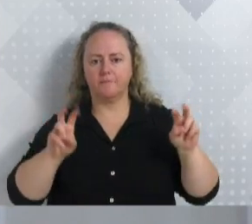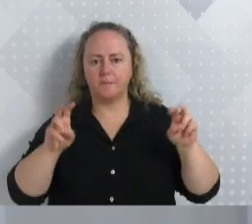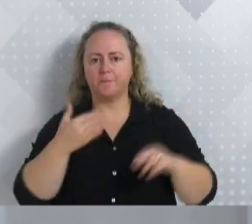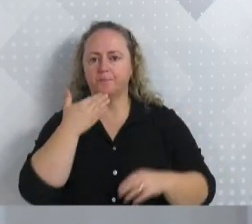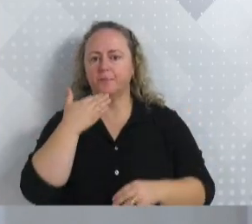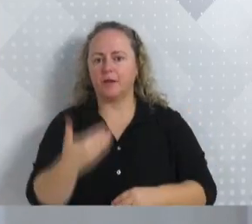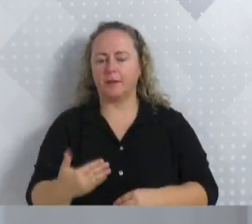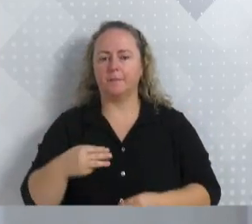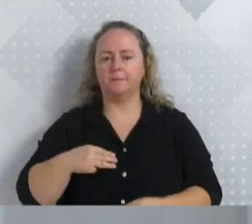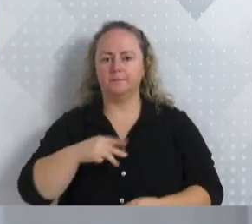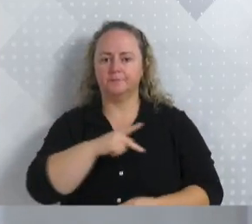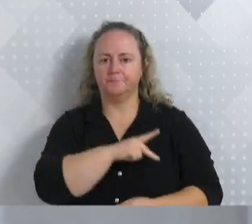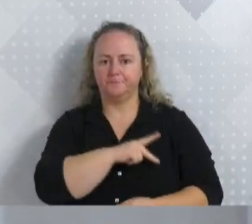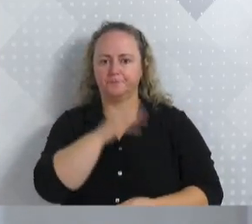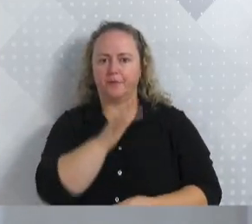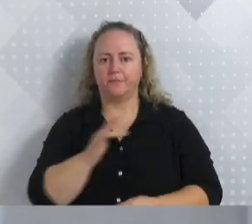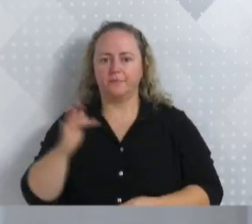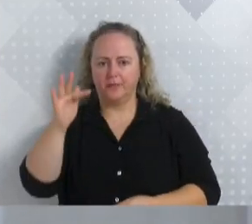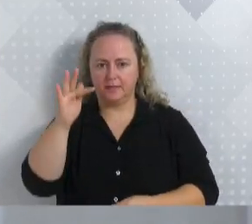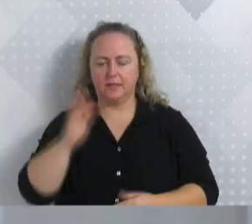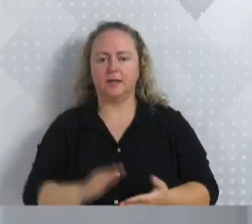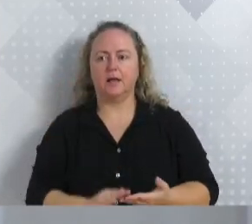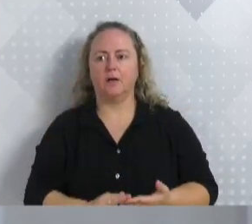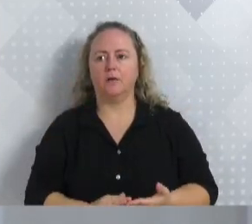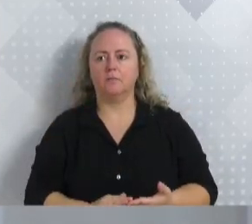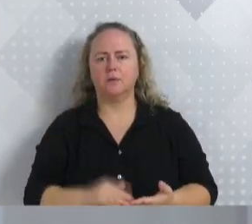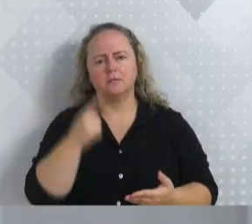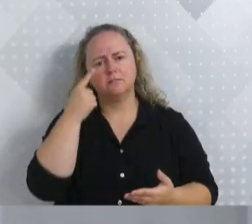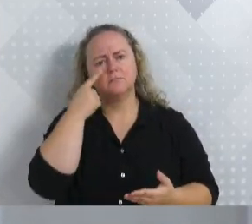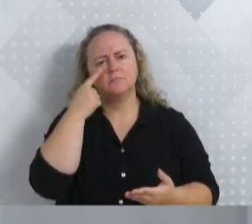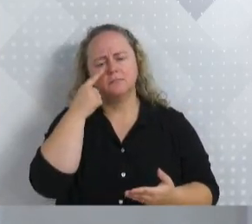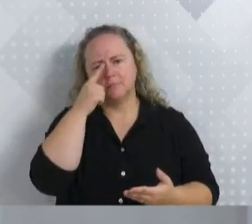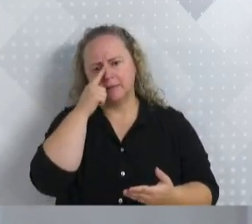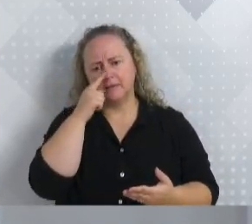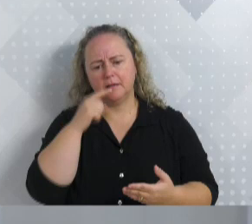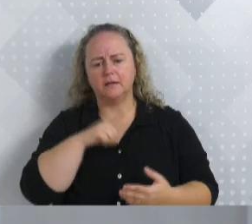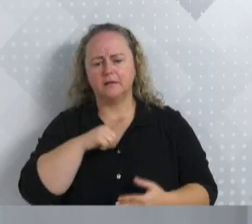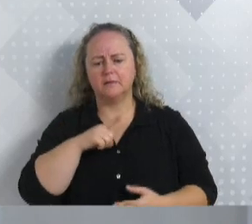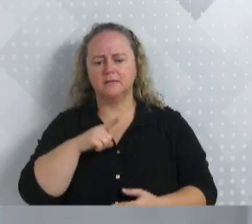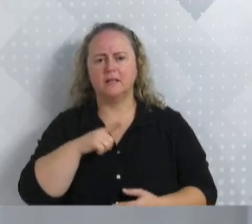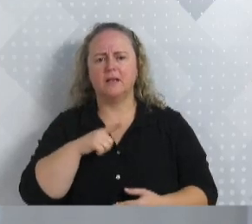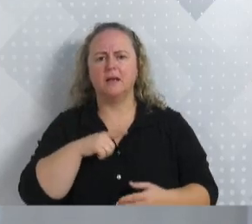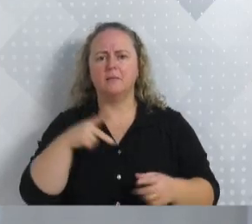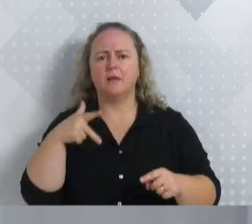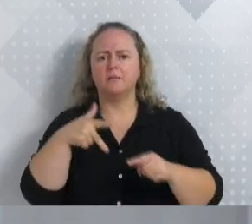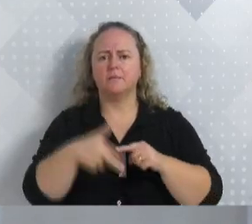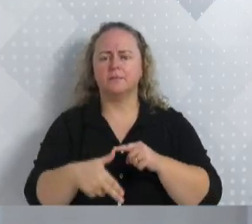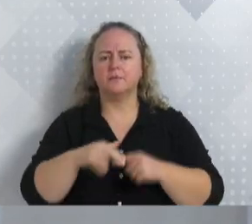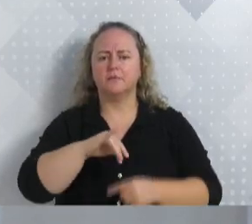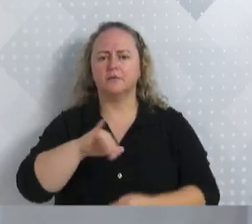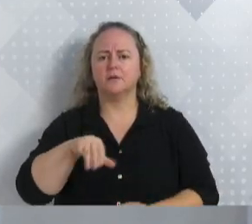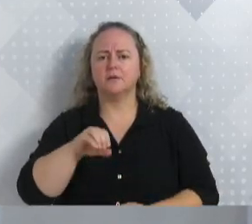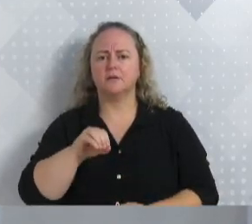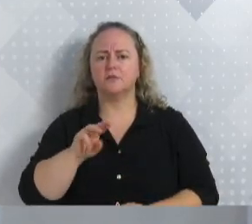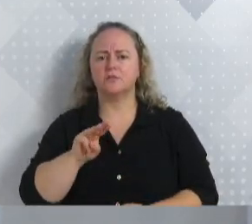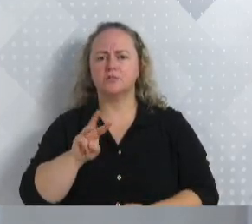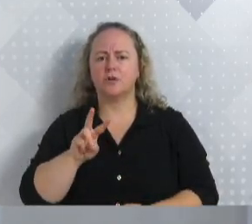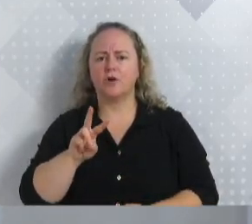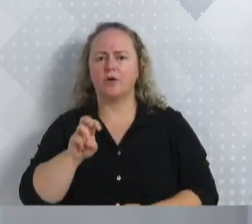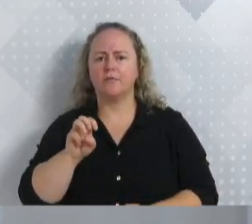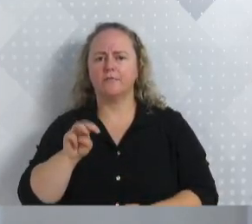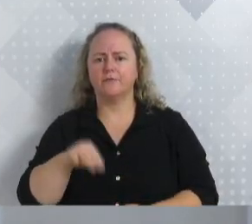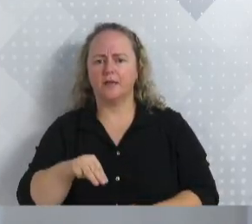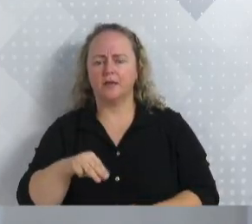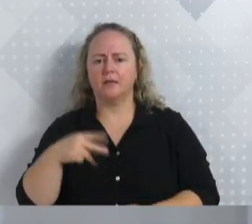pedido do Ministério Público Federal para cassação da outorga da Jovem Pan. Não sei se os senhores acompanharam. O